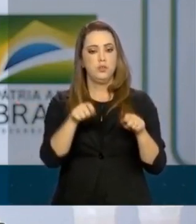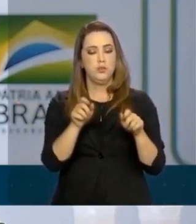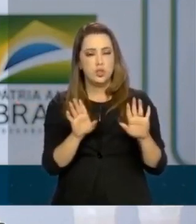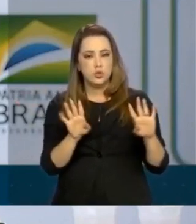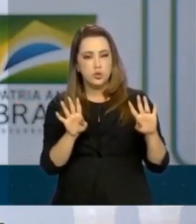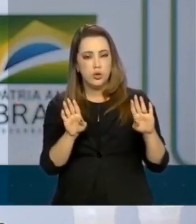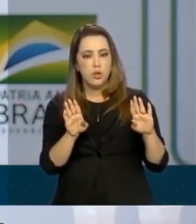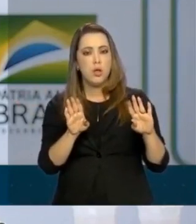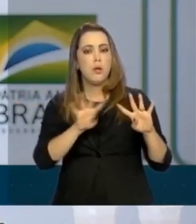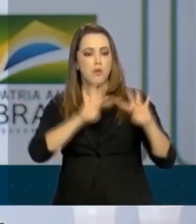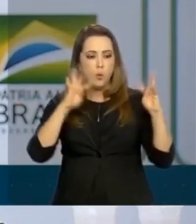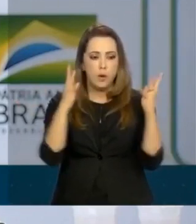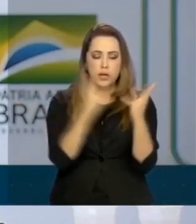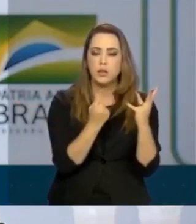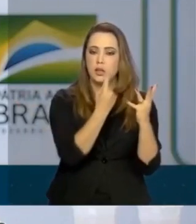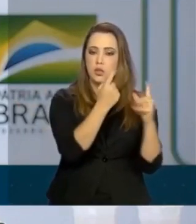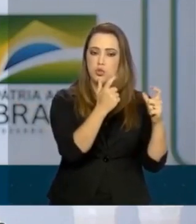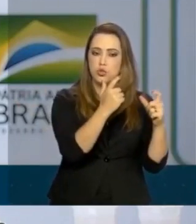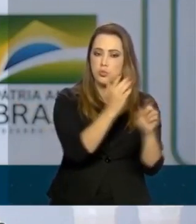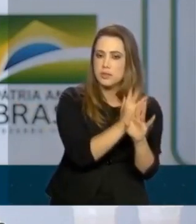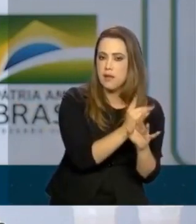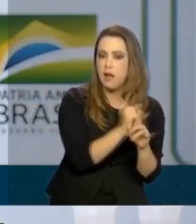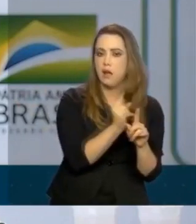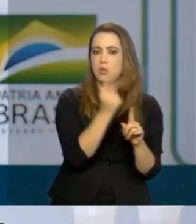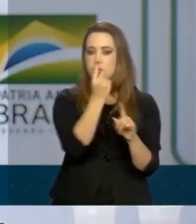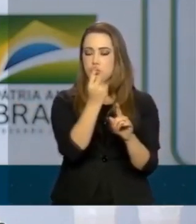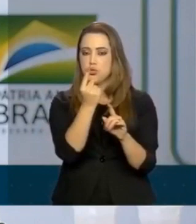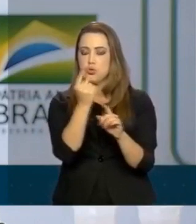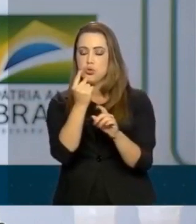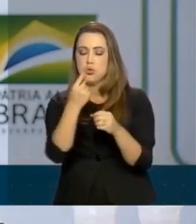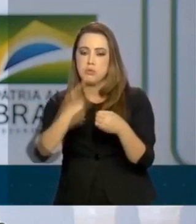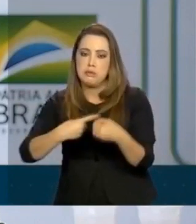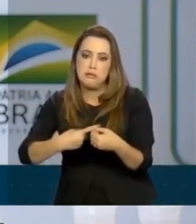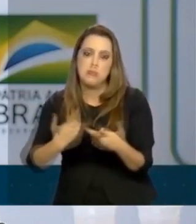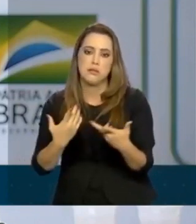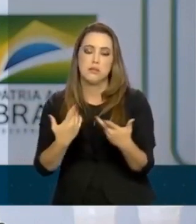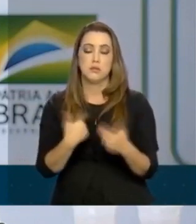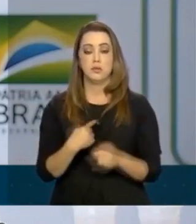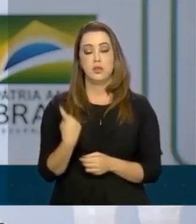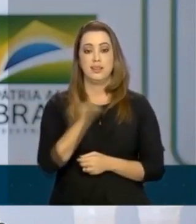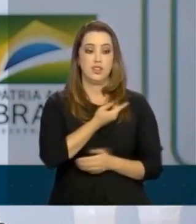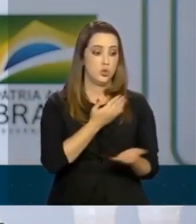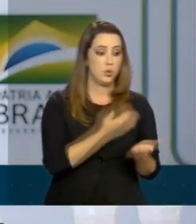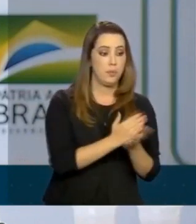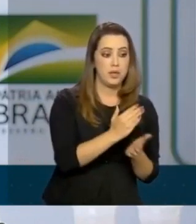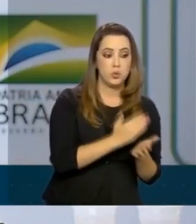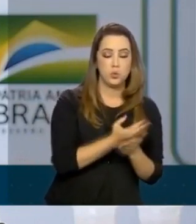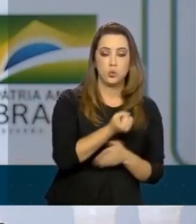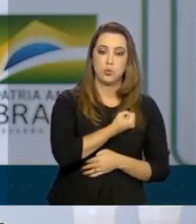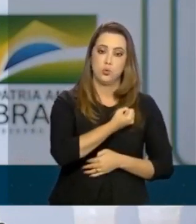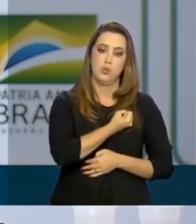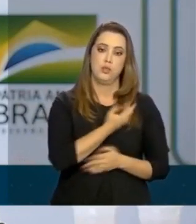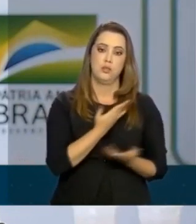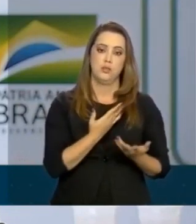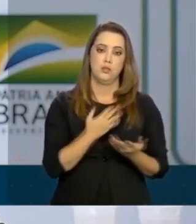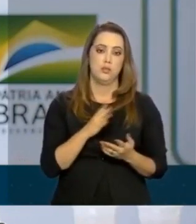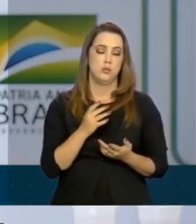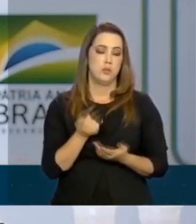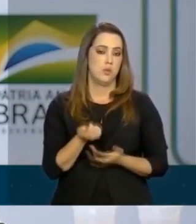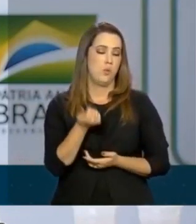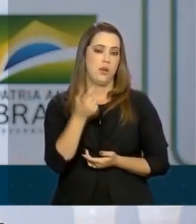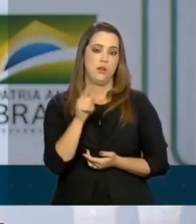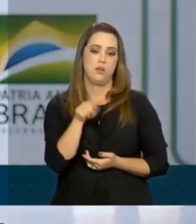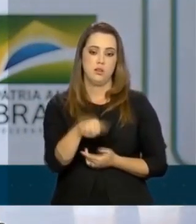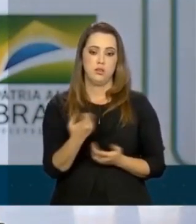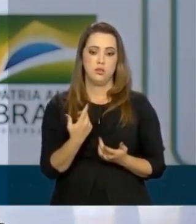bairro, conter uma cidade. Nós saímos praticamente do início dos números para